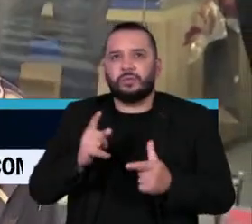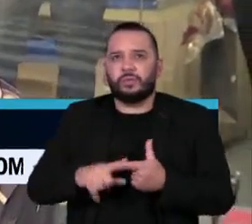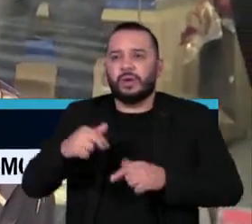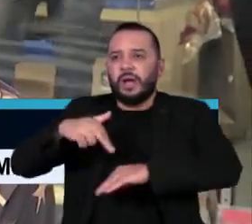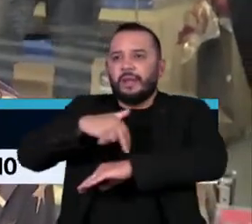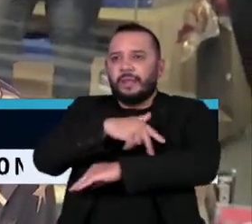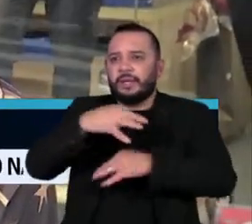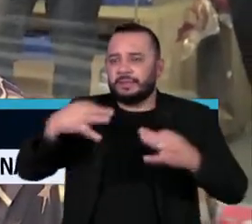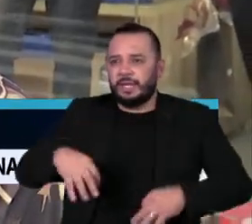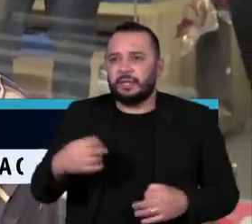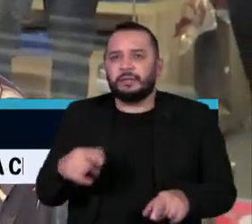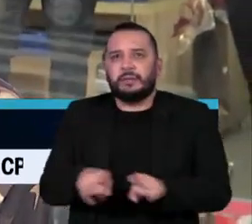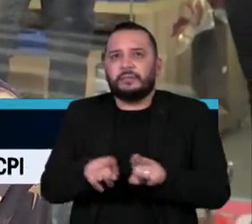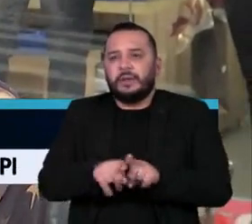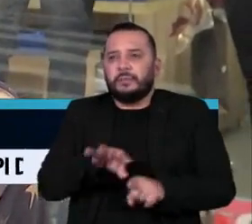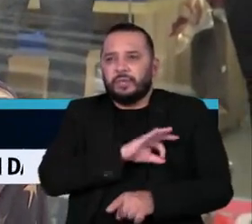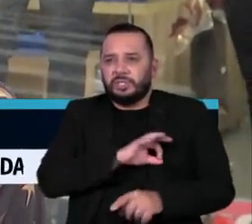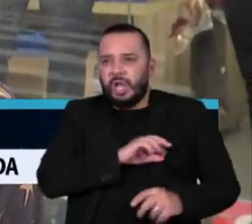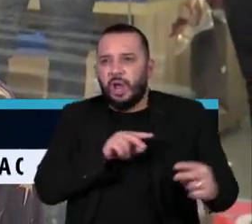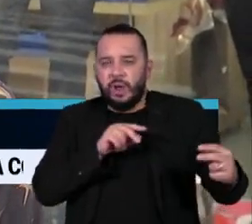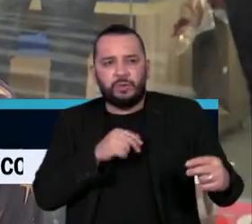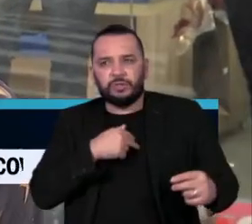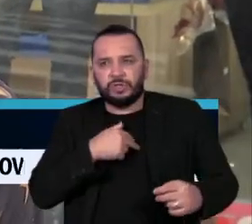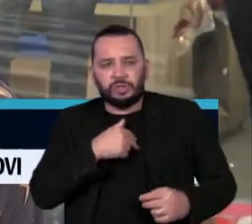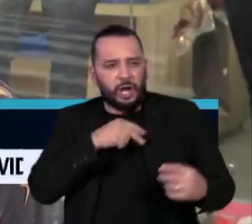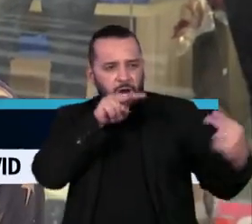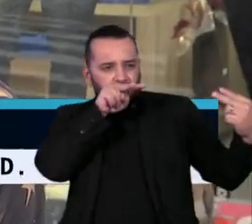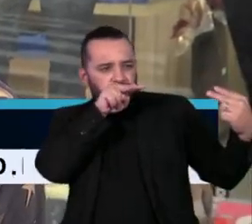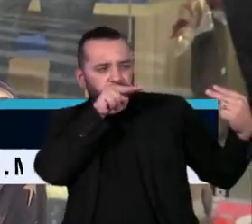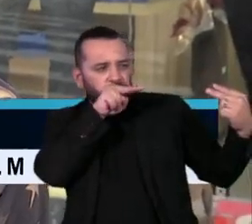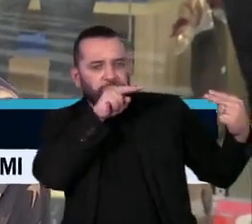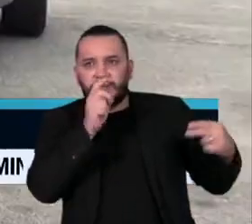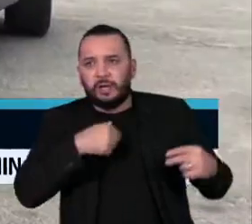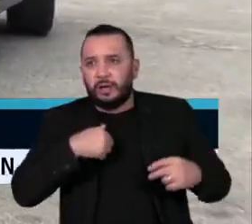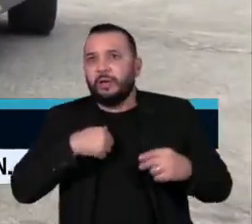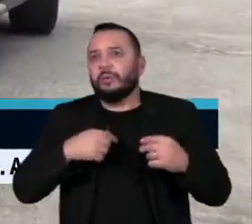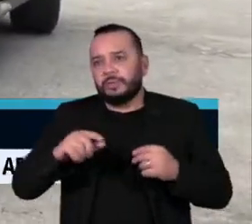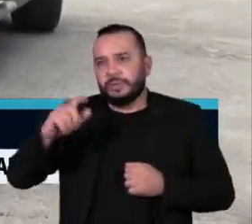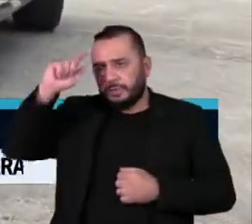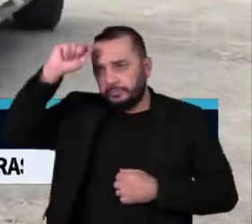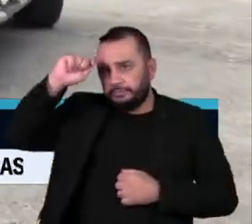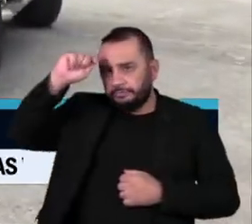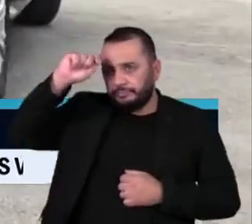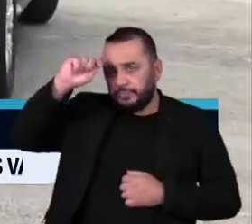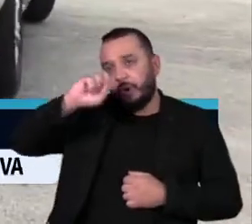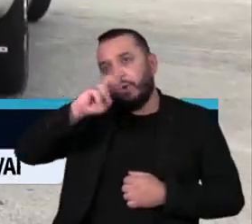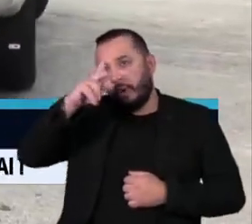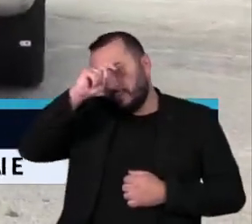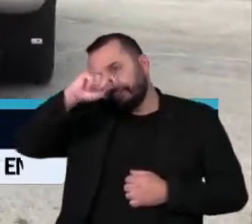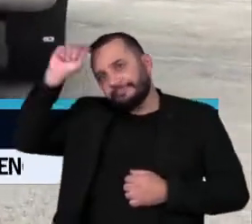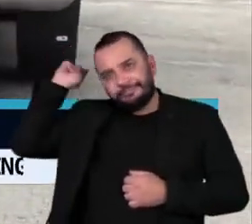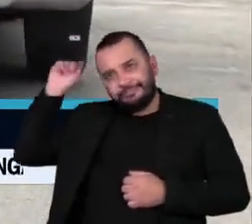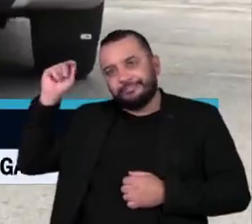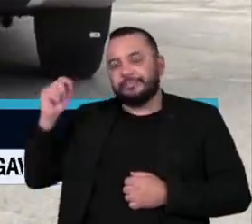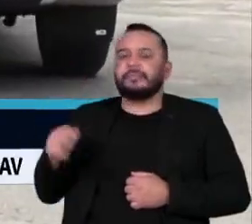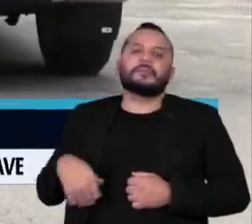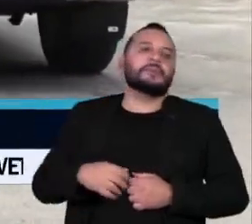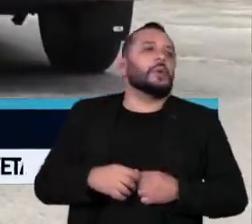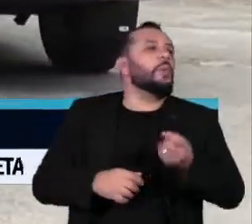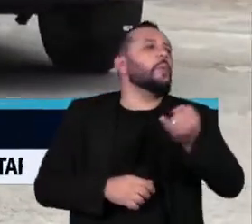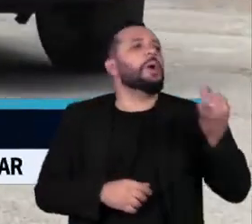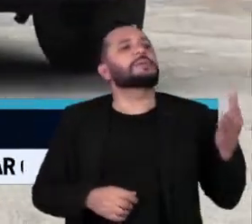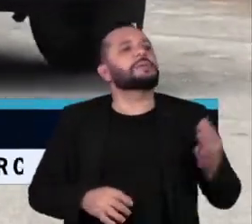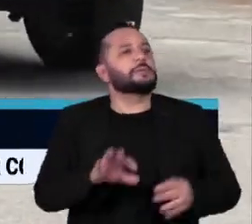não passar encarando os policiais, né? Boné para frente ou sem boné. Quantas vezes você já foi parado pela polícia